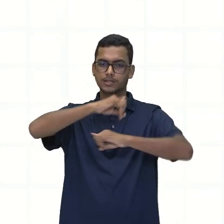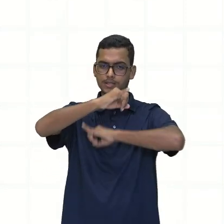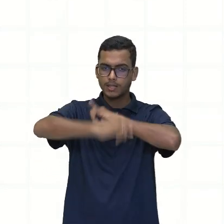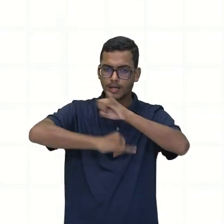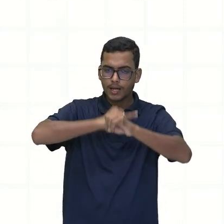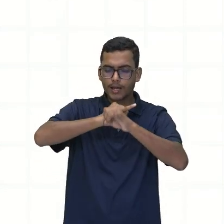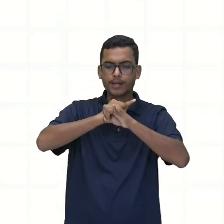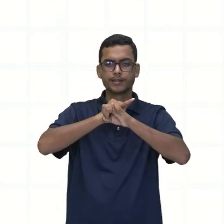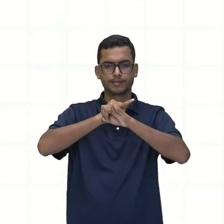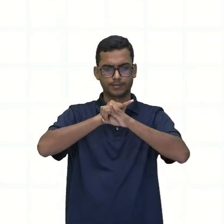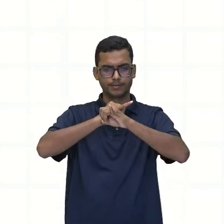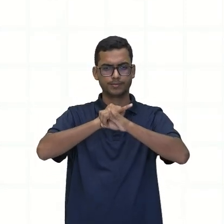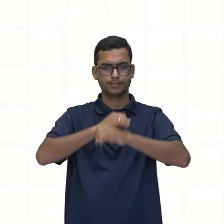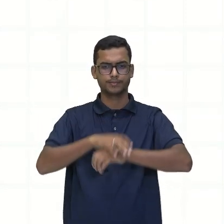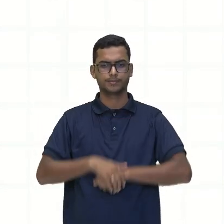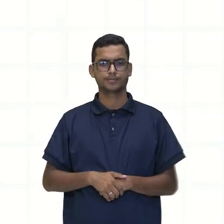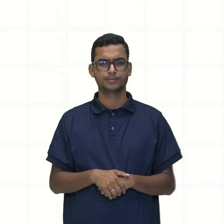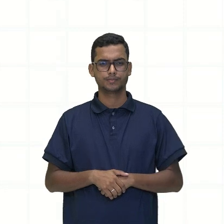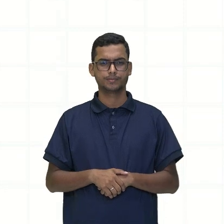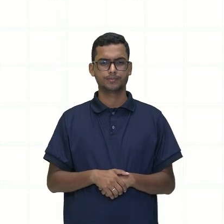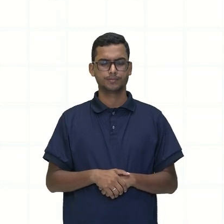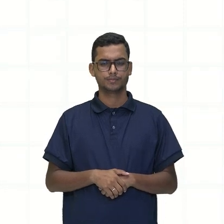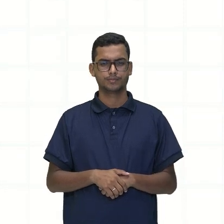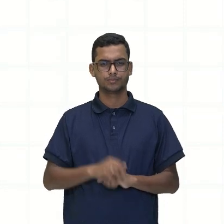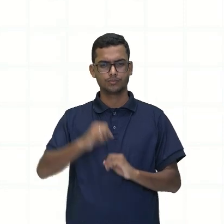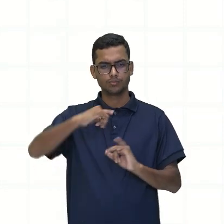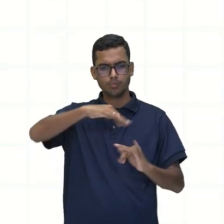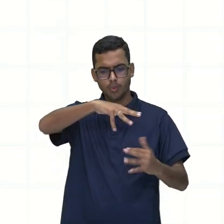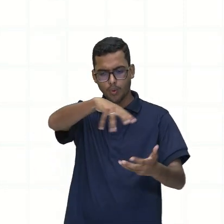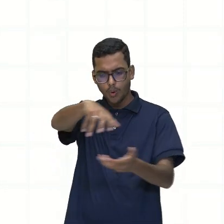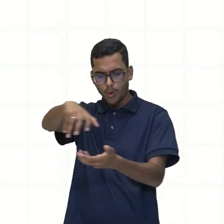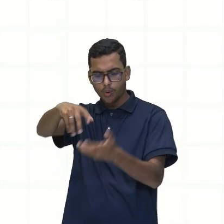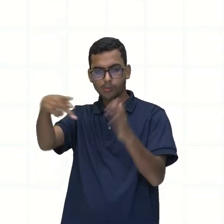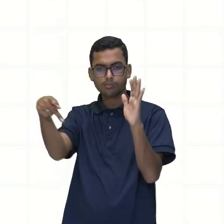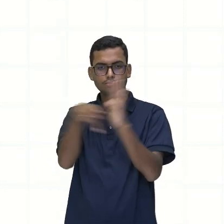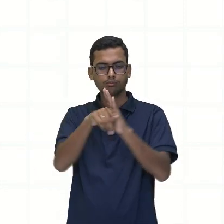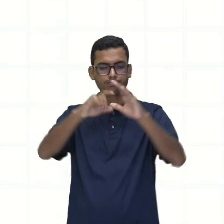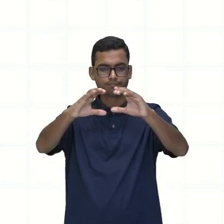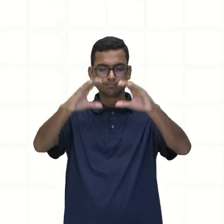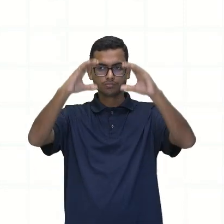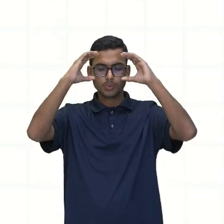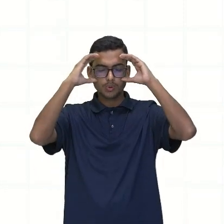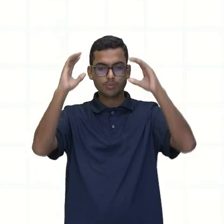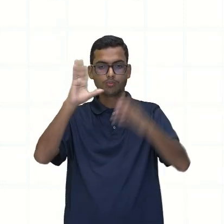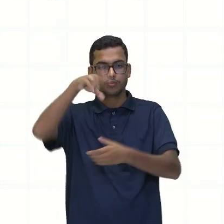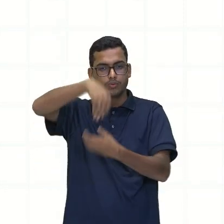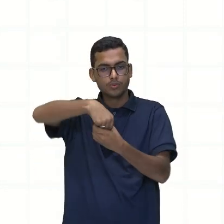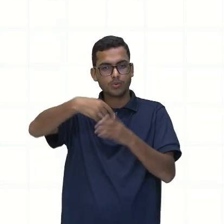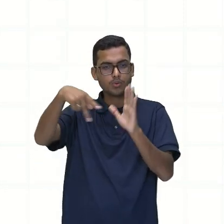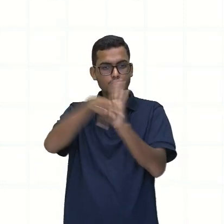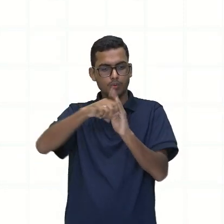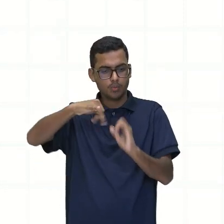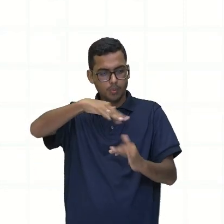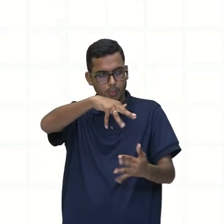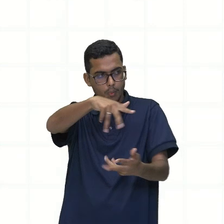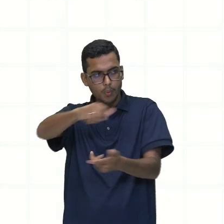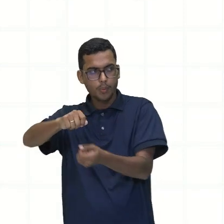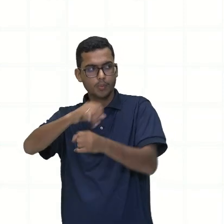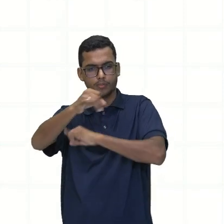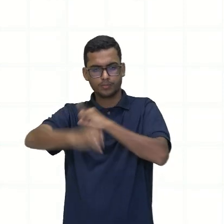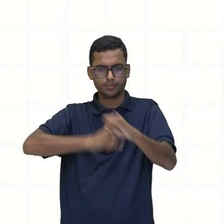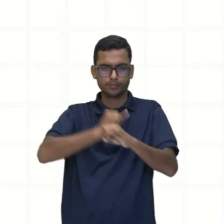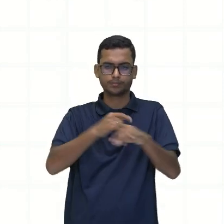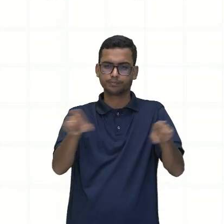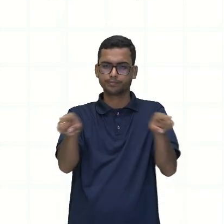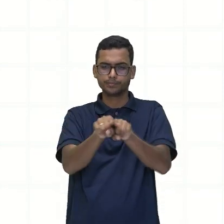ela fala o quê? Sobre o quê? Sobre o mundo virtual. Assim como vocês me viram aqui, não é? Com aquele acessório que é